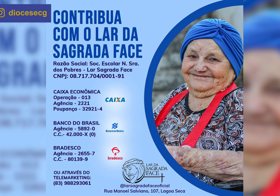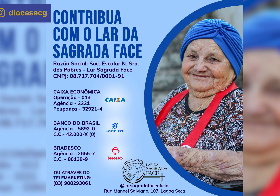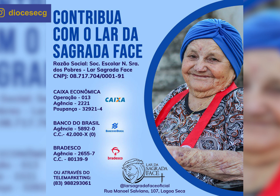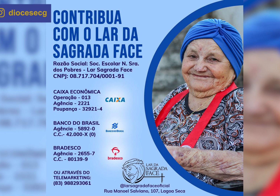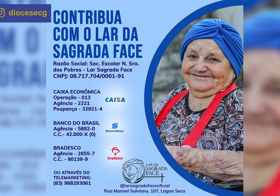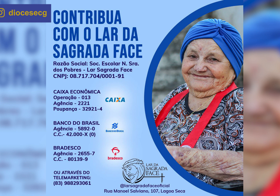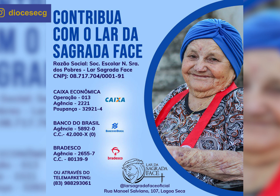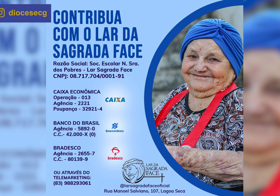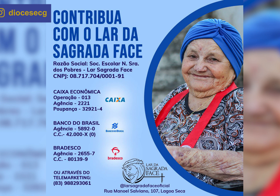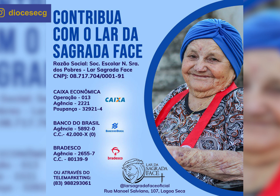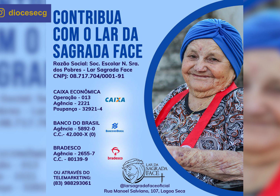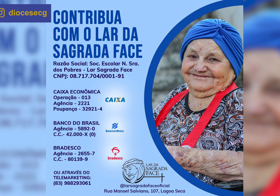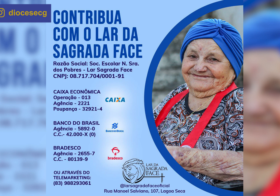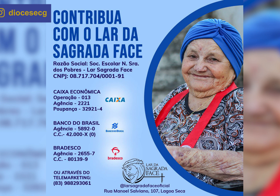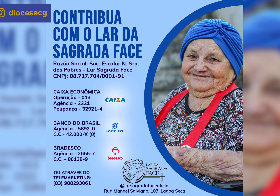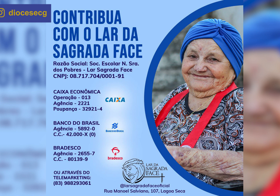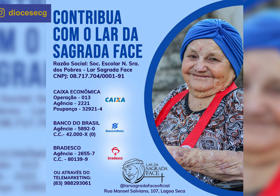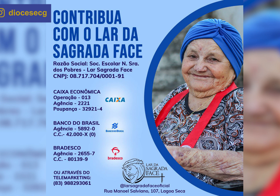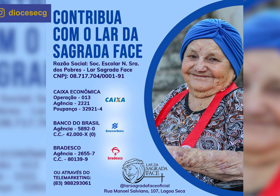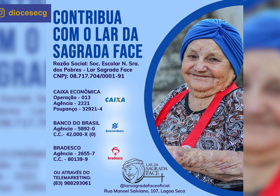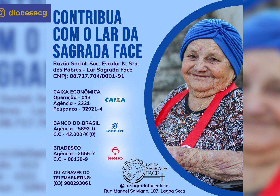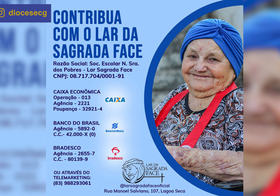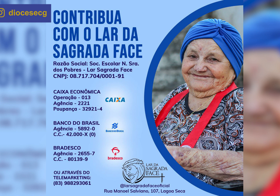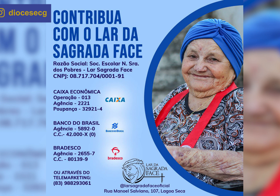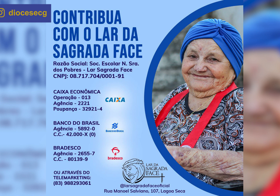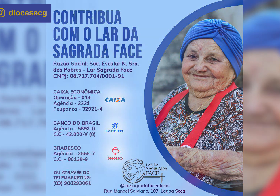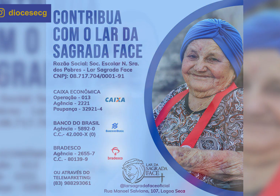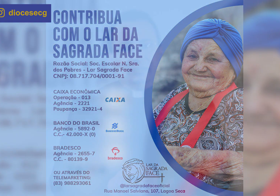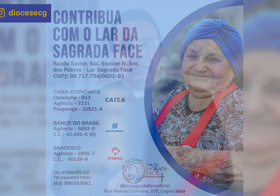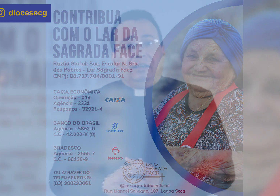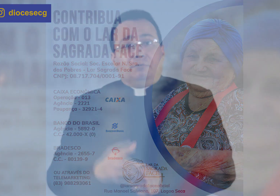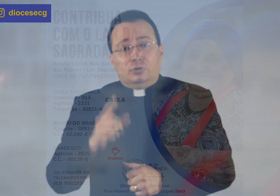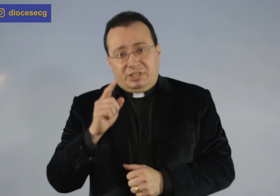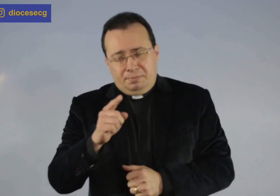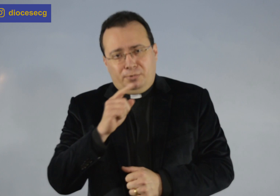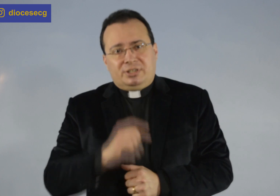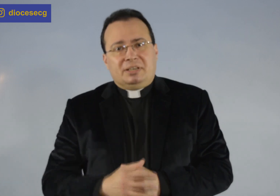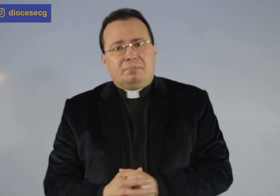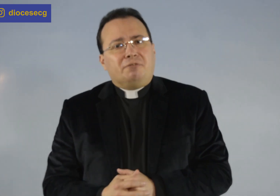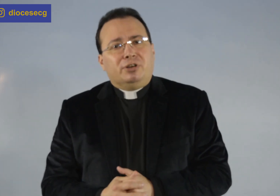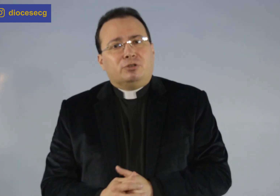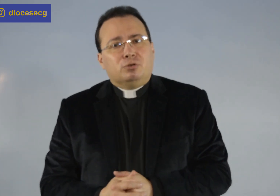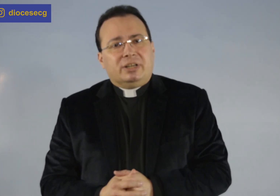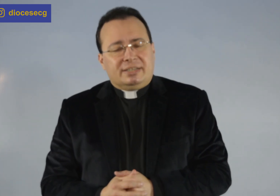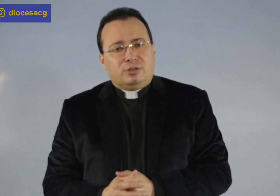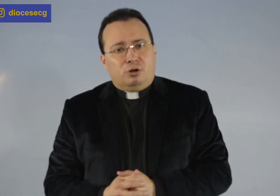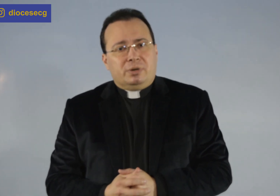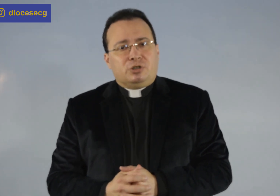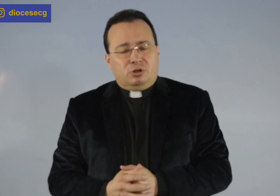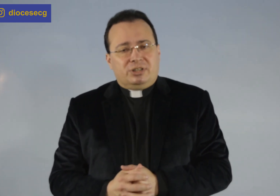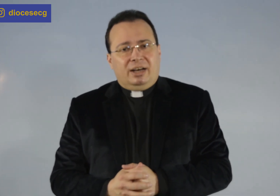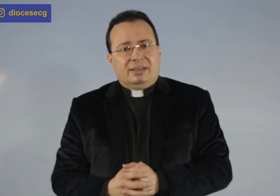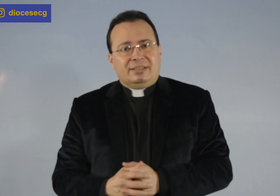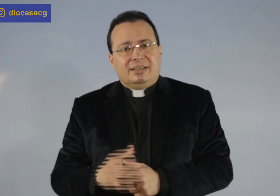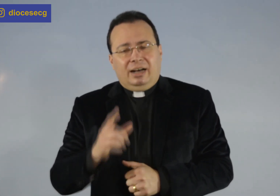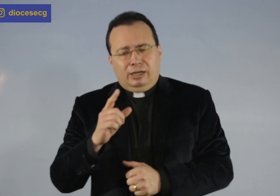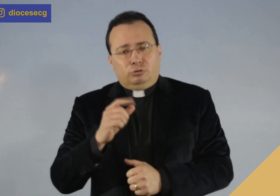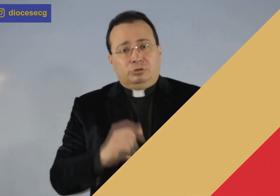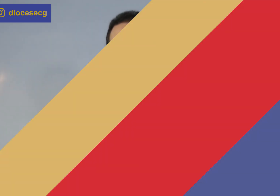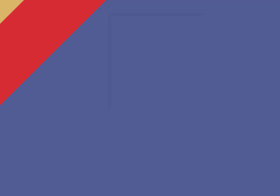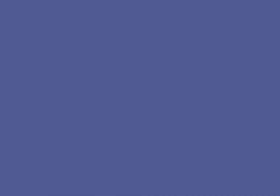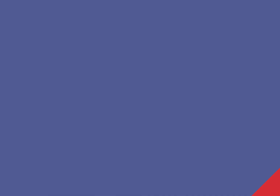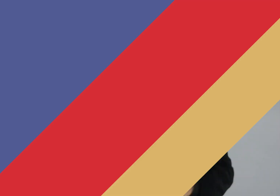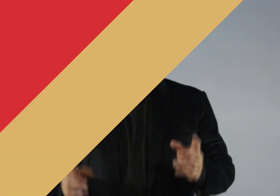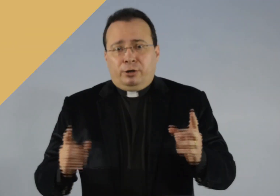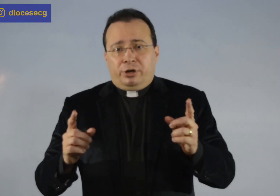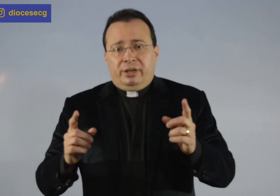muitos idosos e também o São Vicente de Paulo aqui em Campina Grande. Você pode ser benfeitor dessas obras sociais.